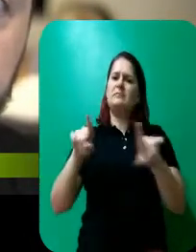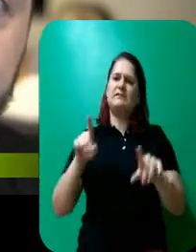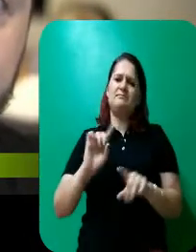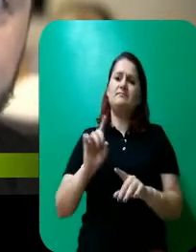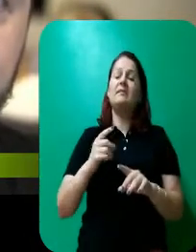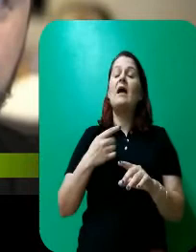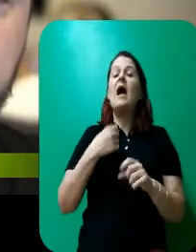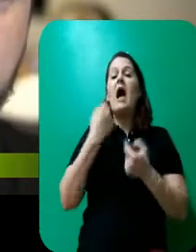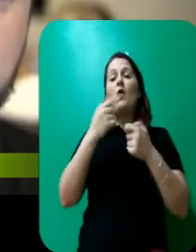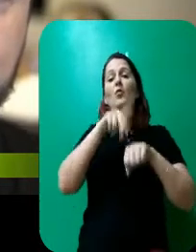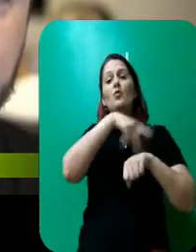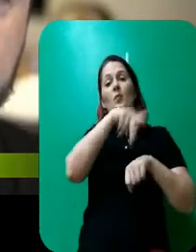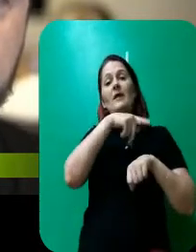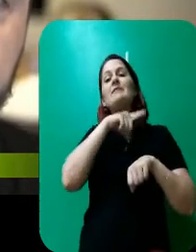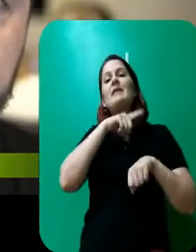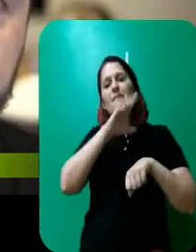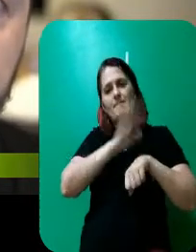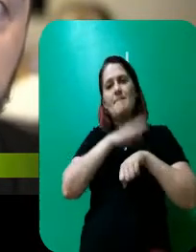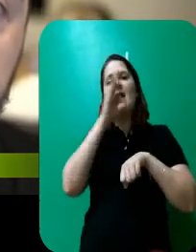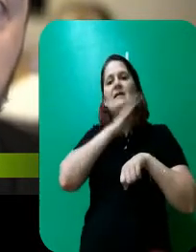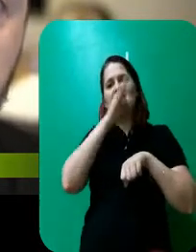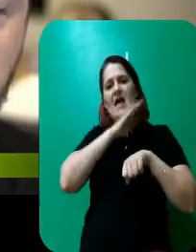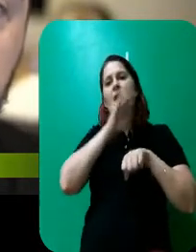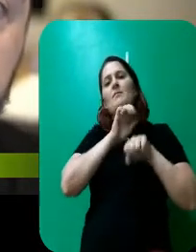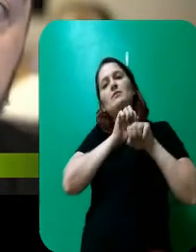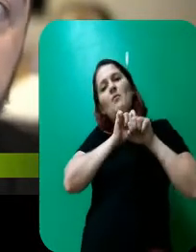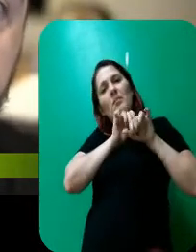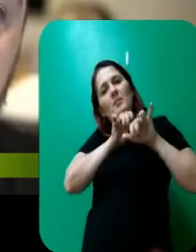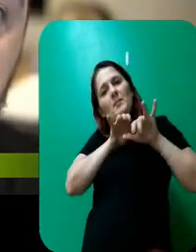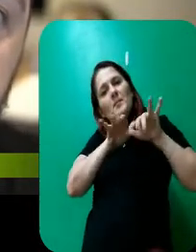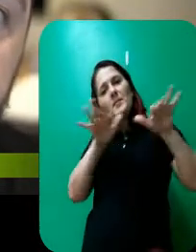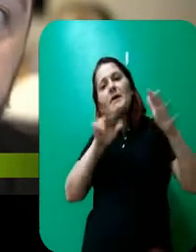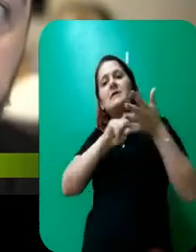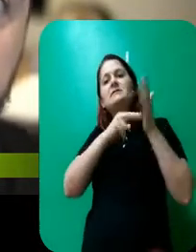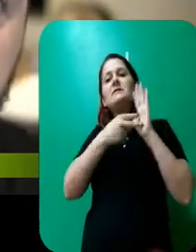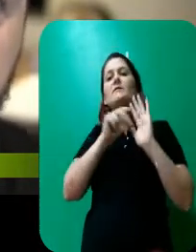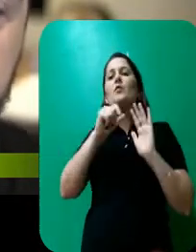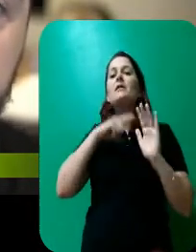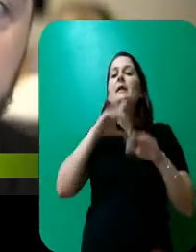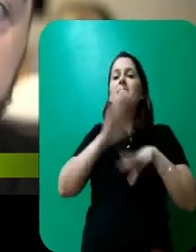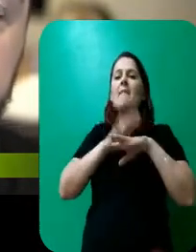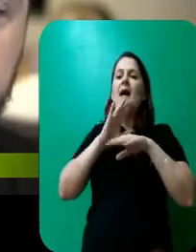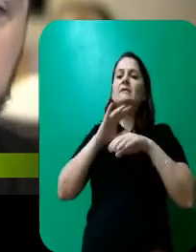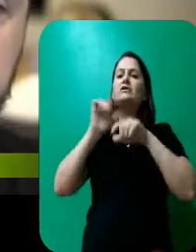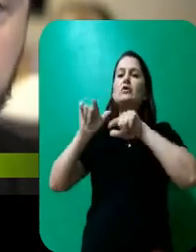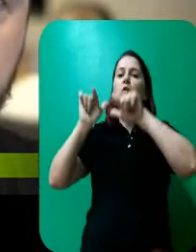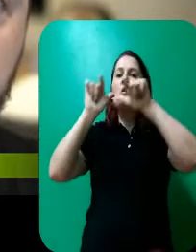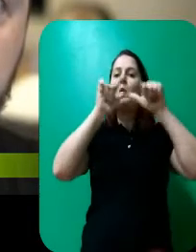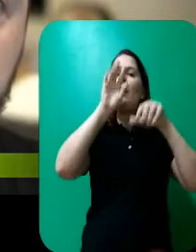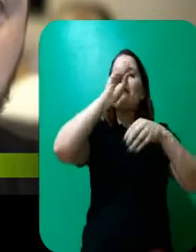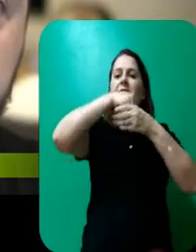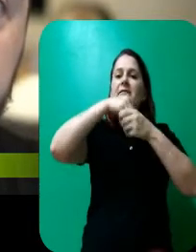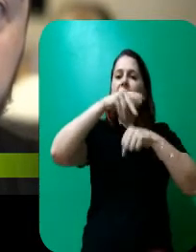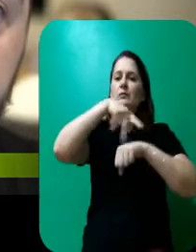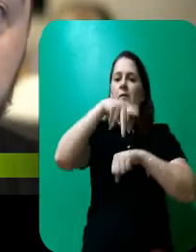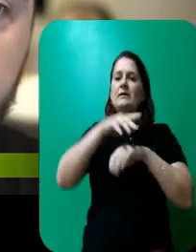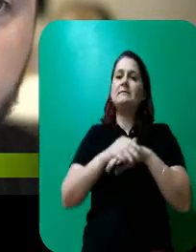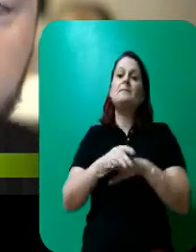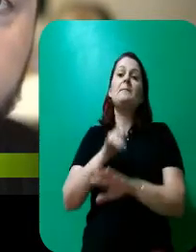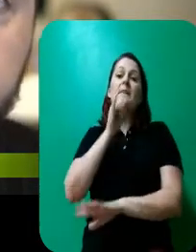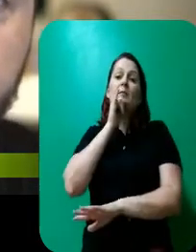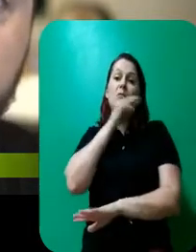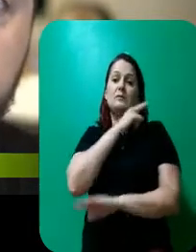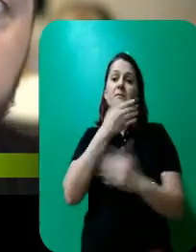porque são países que têm mais de um centro com pessoas infectadas. Então a China, por exemplo, vão tomar o crescimento de